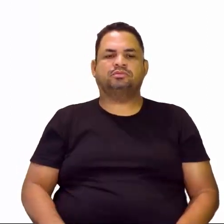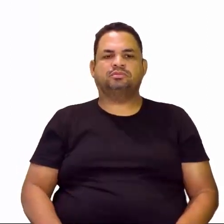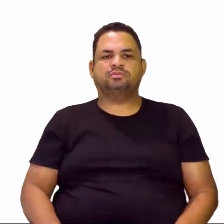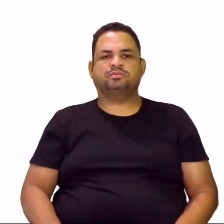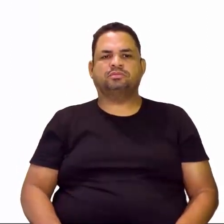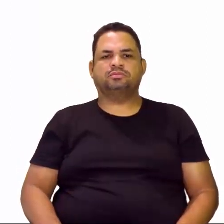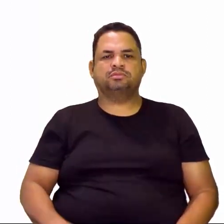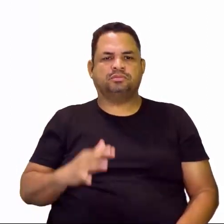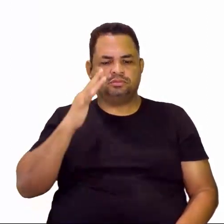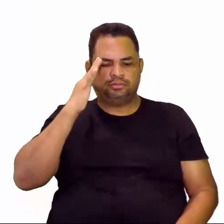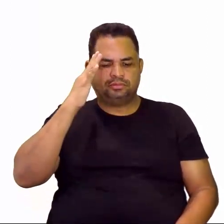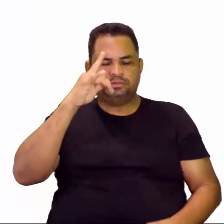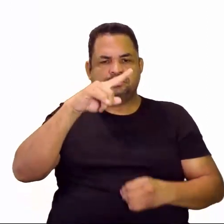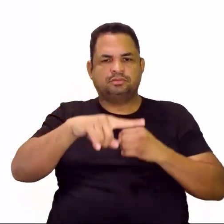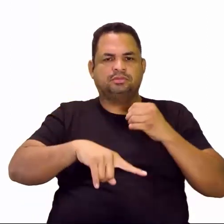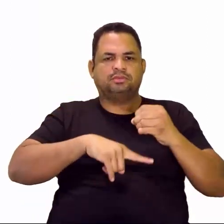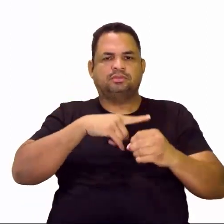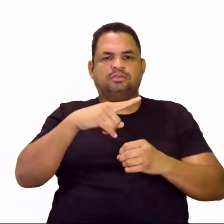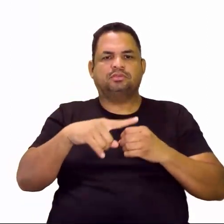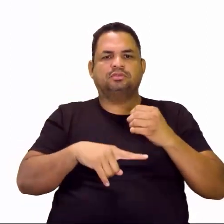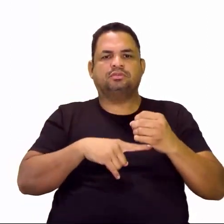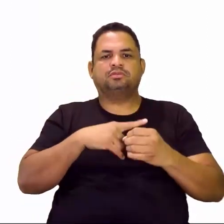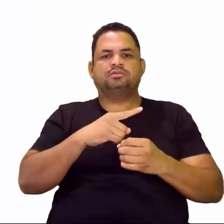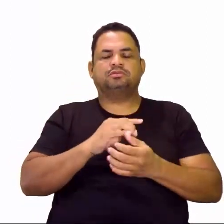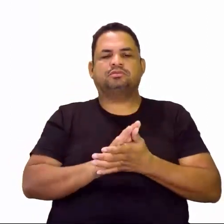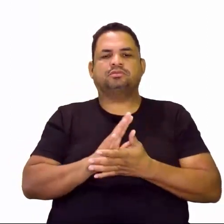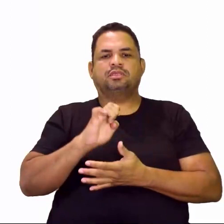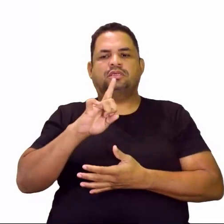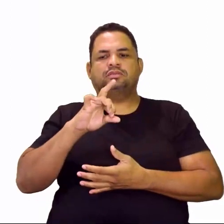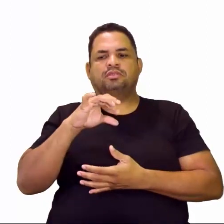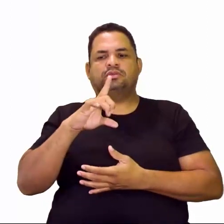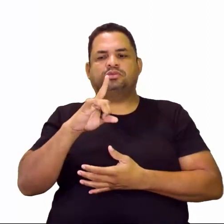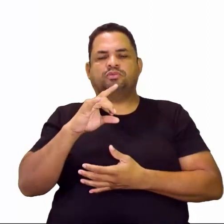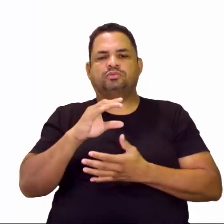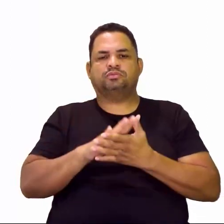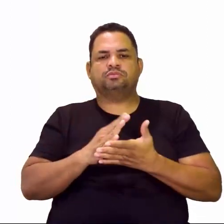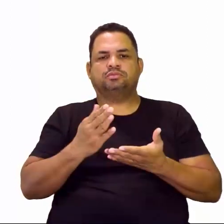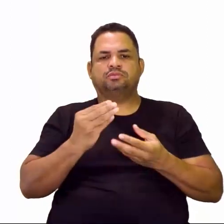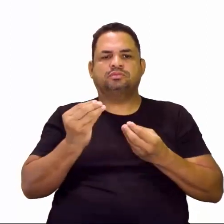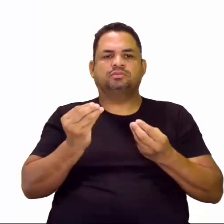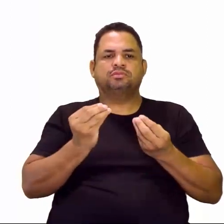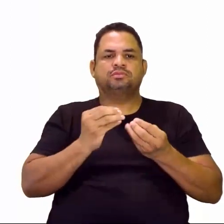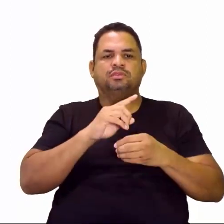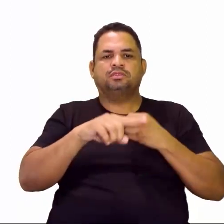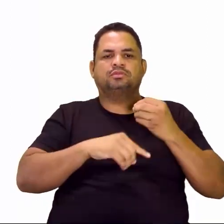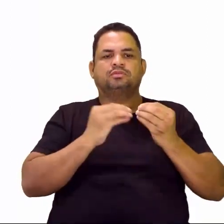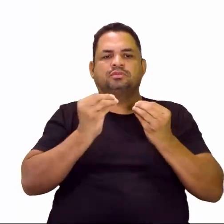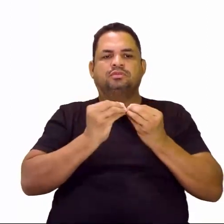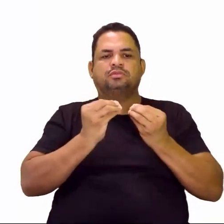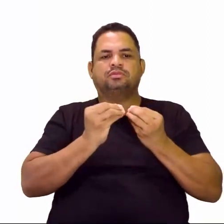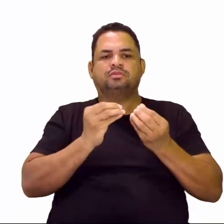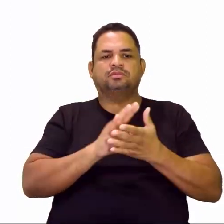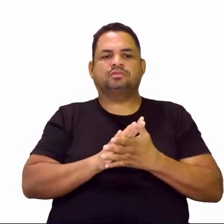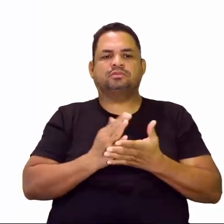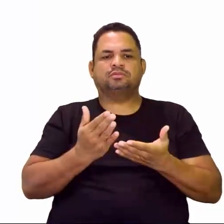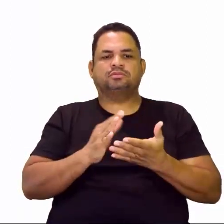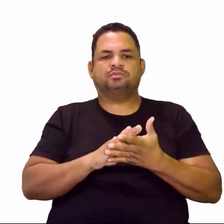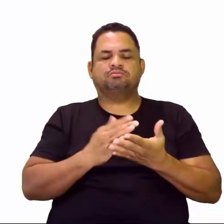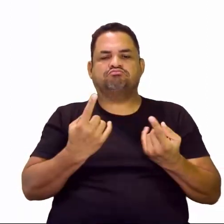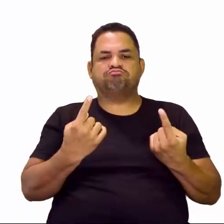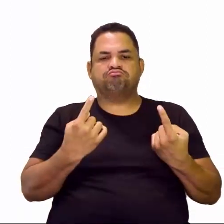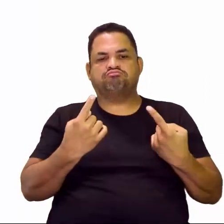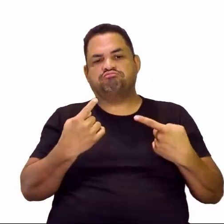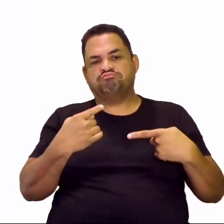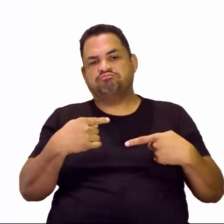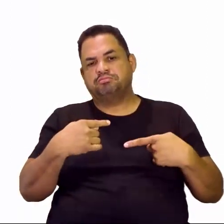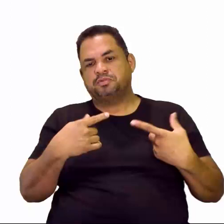a teoria atômica de Dalton. Nós vamos falar de átomos e moléculas, modelos atômicos, né? As contradições